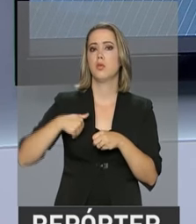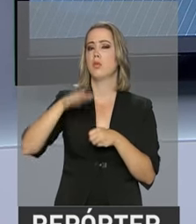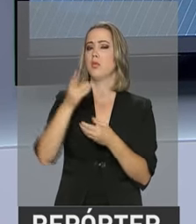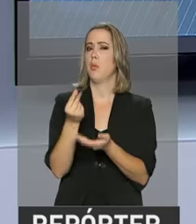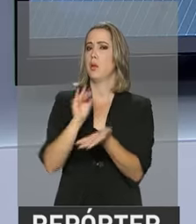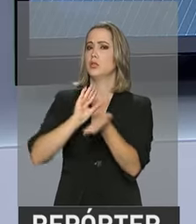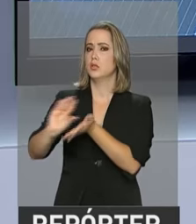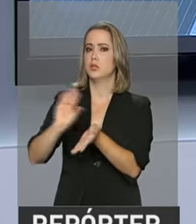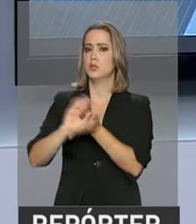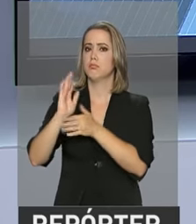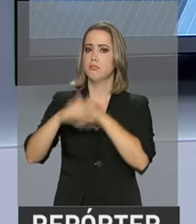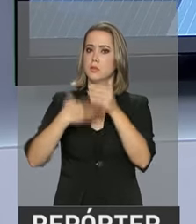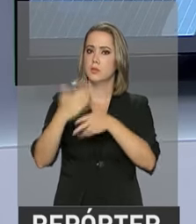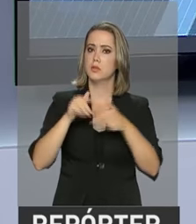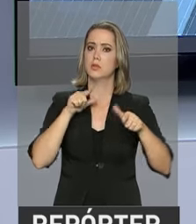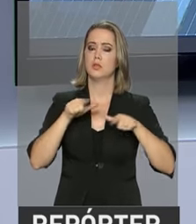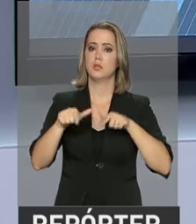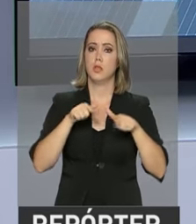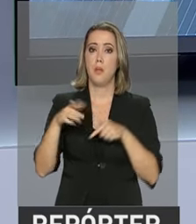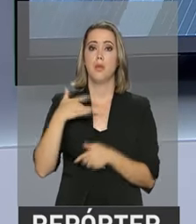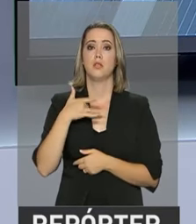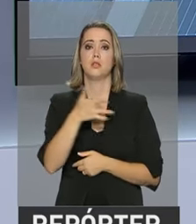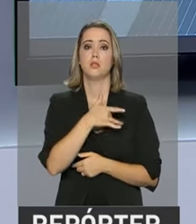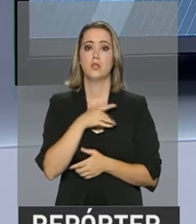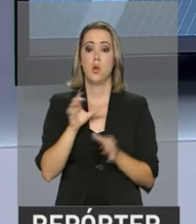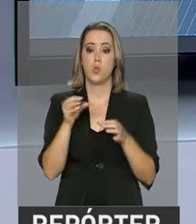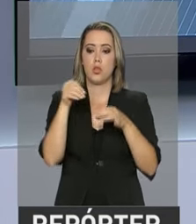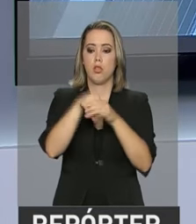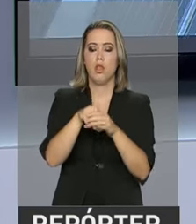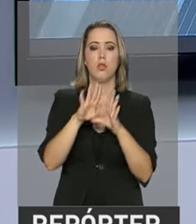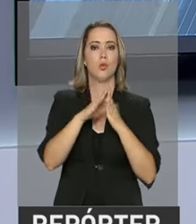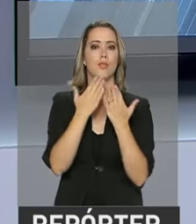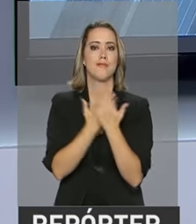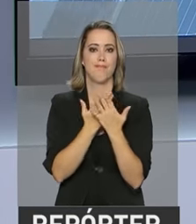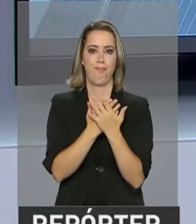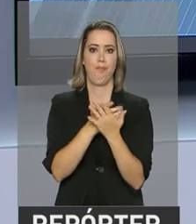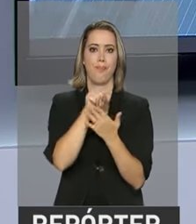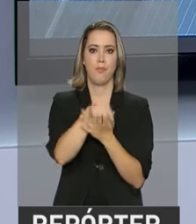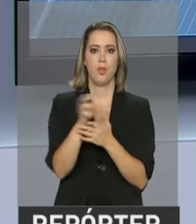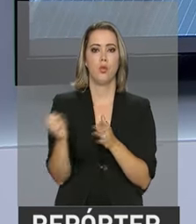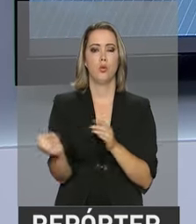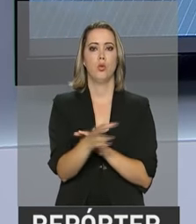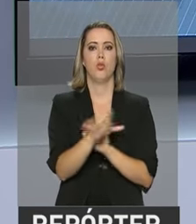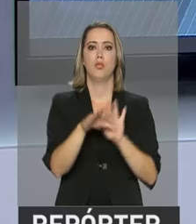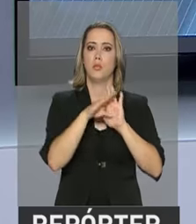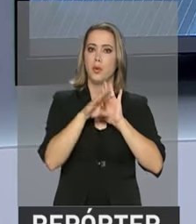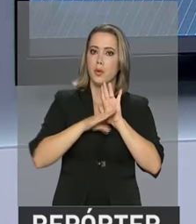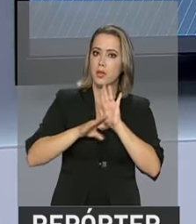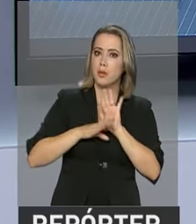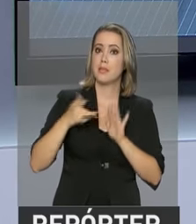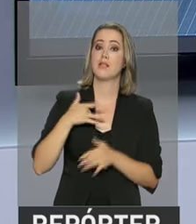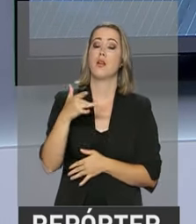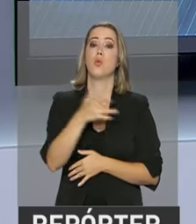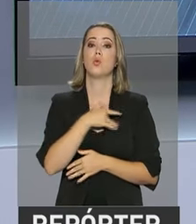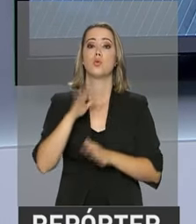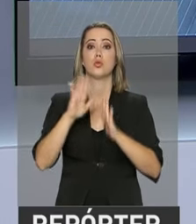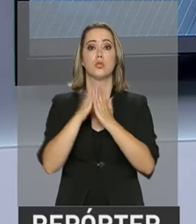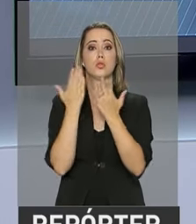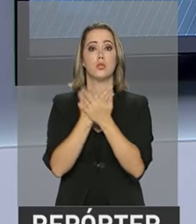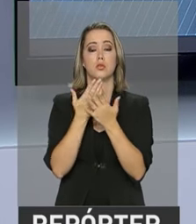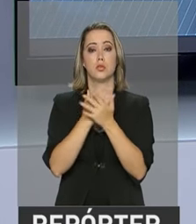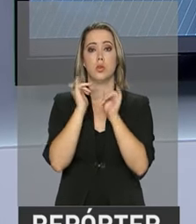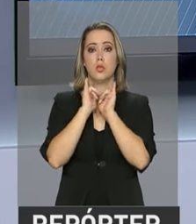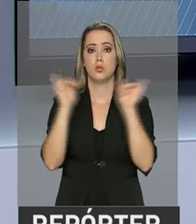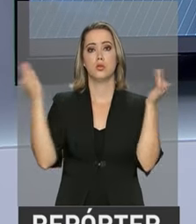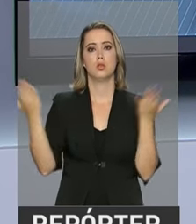de saúde nas instituições públicas de ensino. A nova etapa do programa Saúde na Escola, anunciada hoje pelos